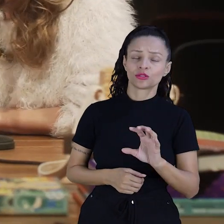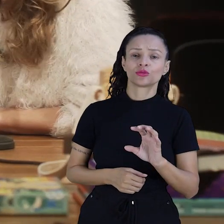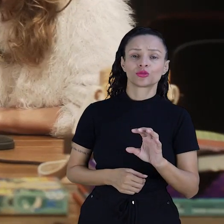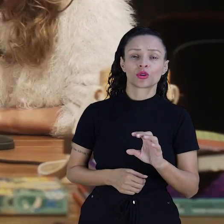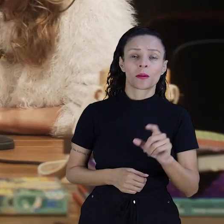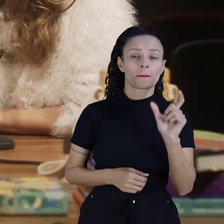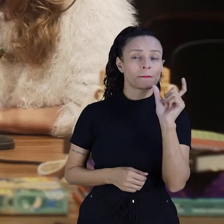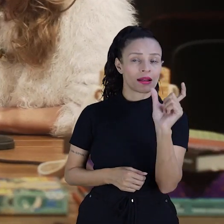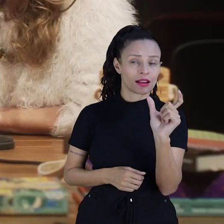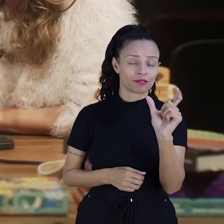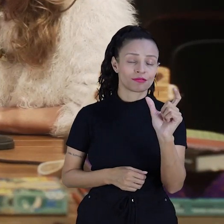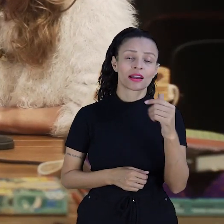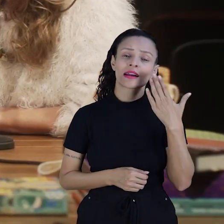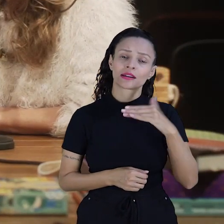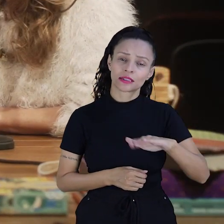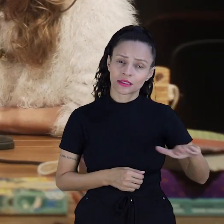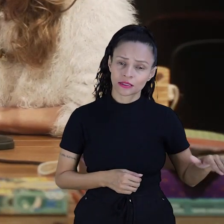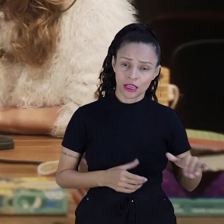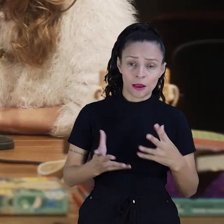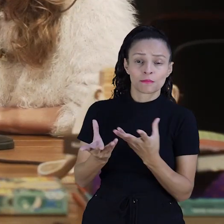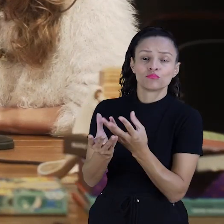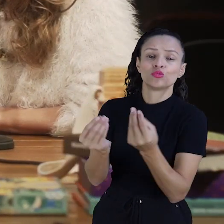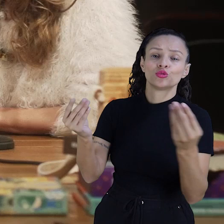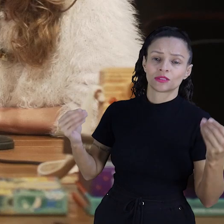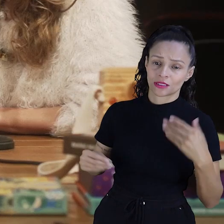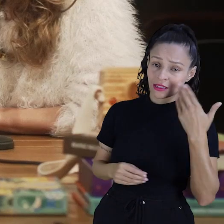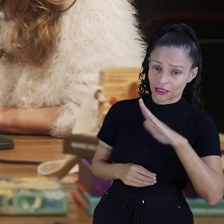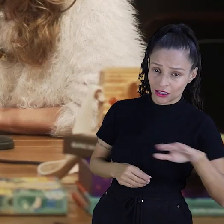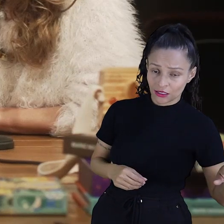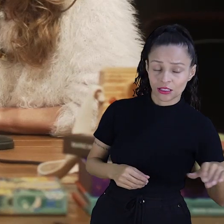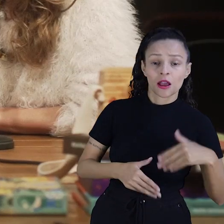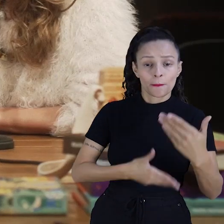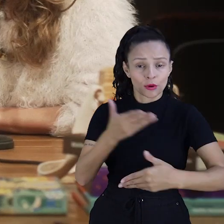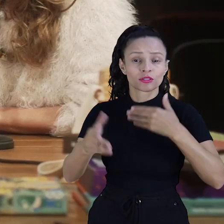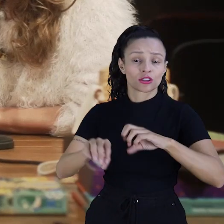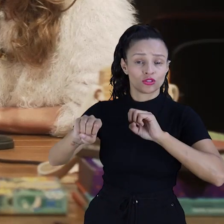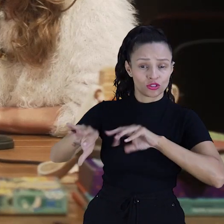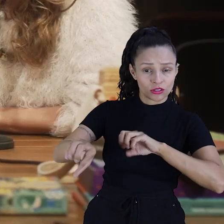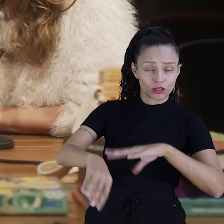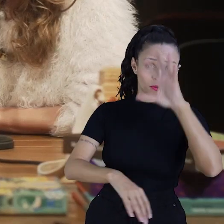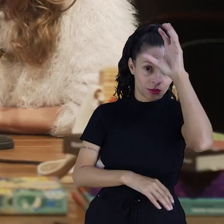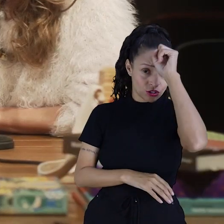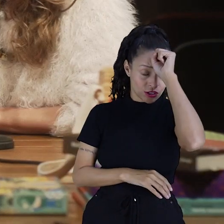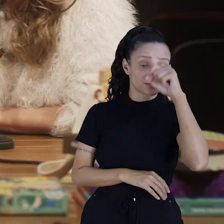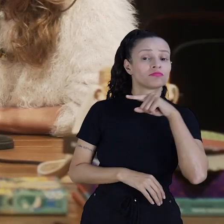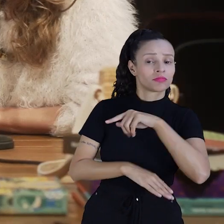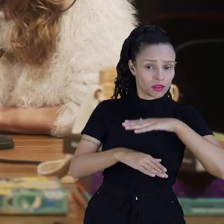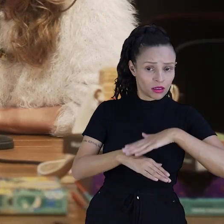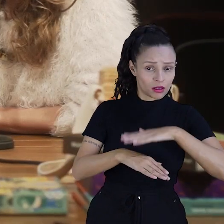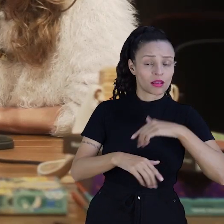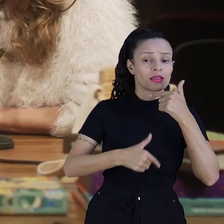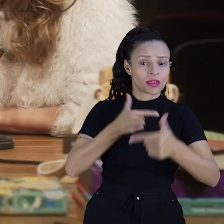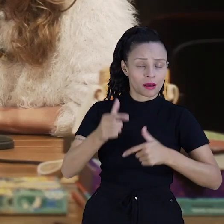disso, a palavra criança, né? Criança, são muitas crianças envolvidas no processo de ensino-aprendizagem. O Guga